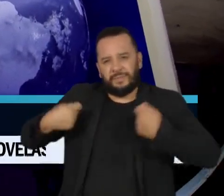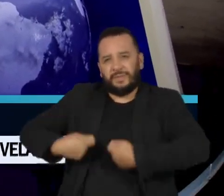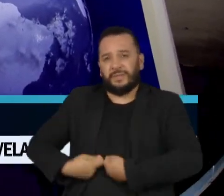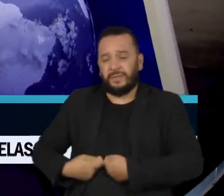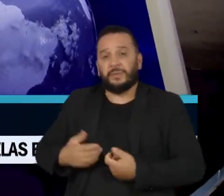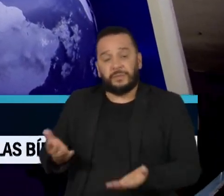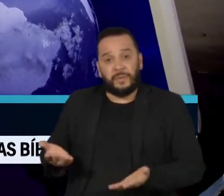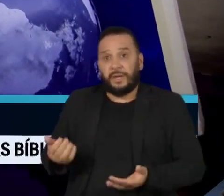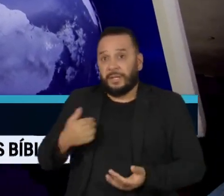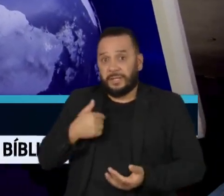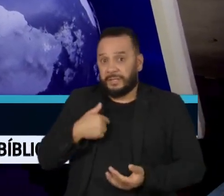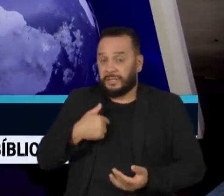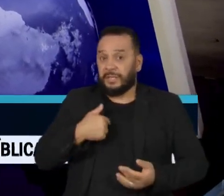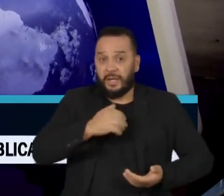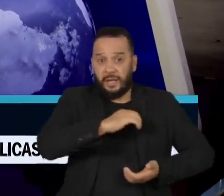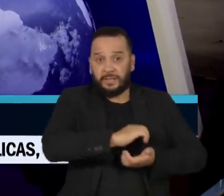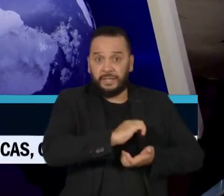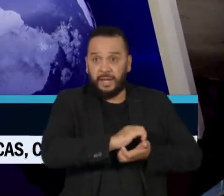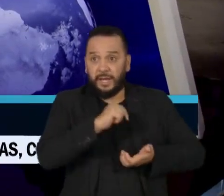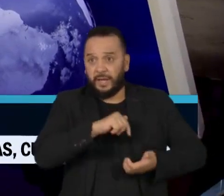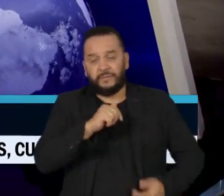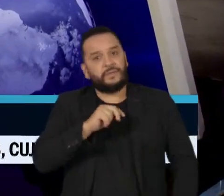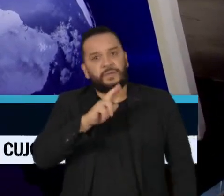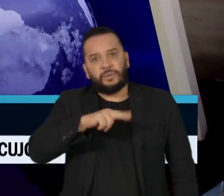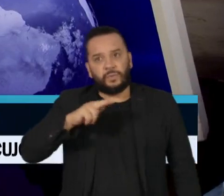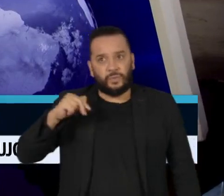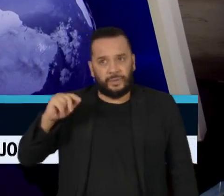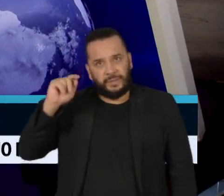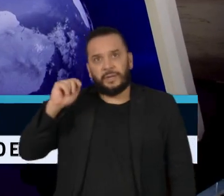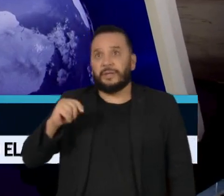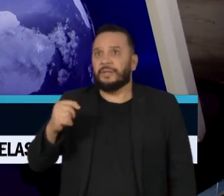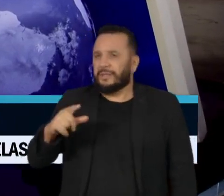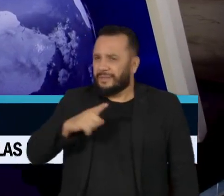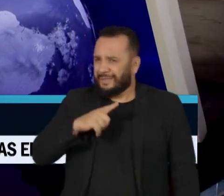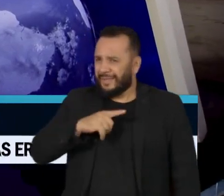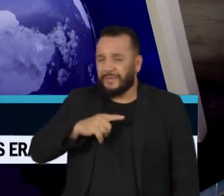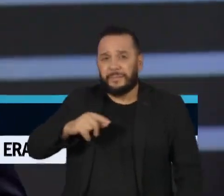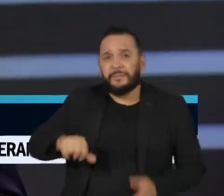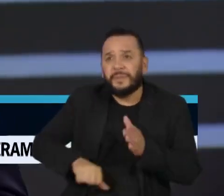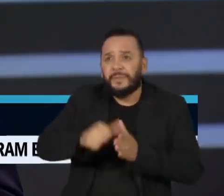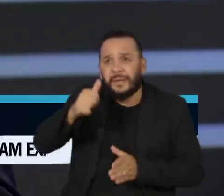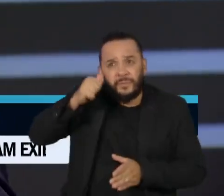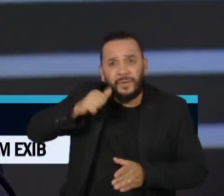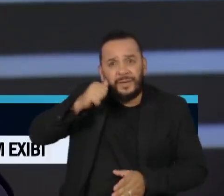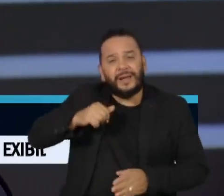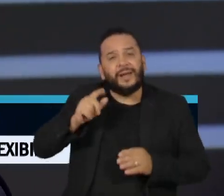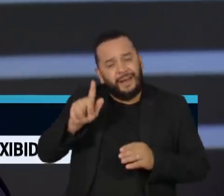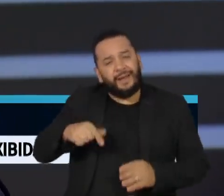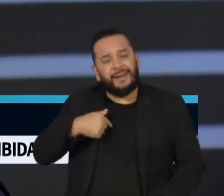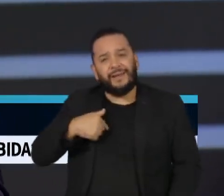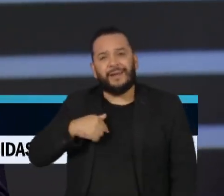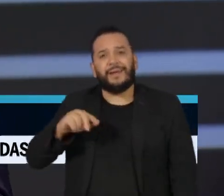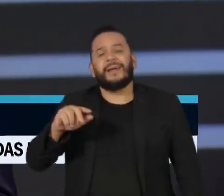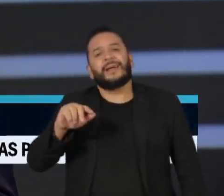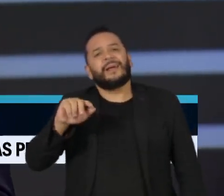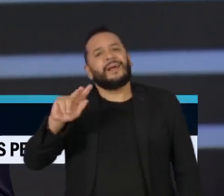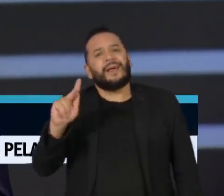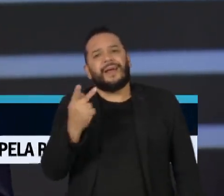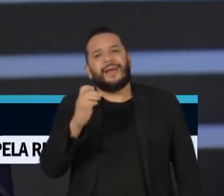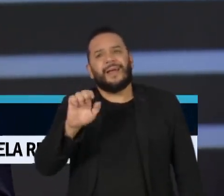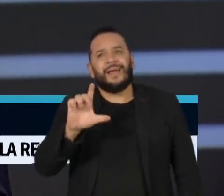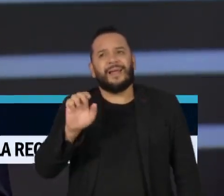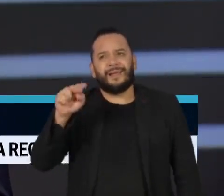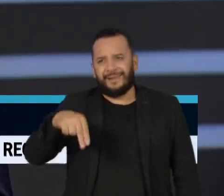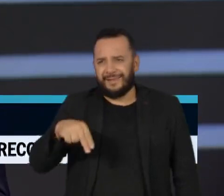tivemos. Então, a primeira mulher, é bom lembrar, foi a Ellen Grace, na gestão Fernando Henrique Cardoso, foi tão pouco tempo. Então, eu acho que a presença de uma